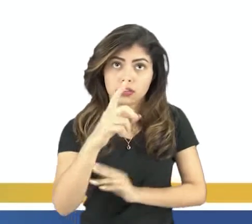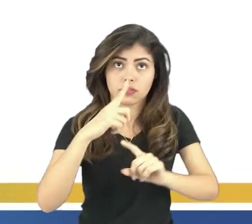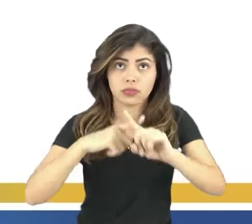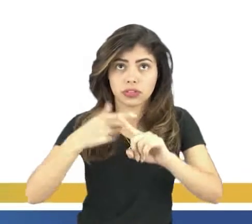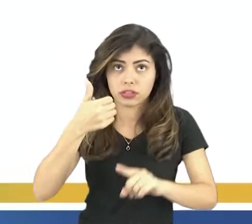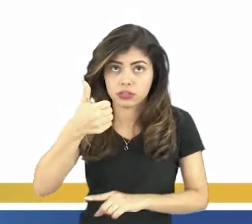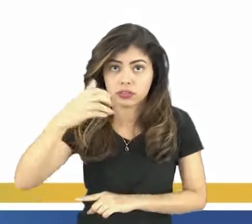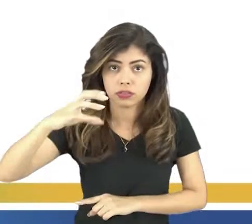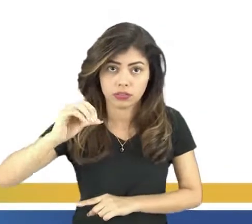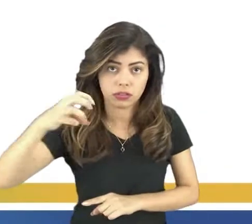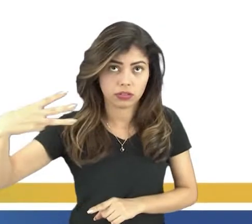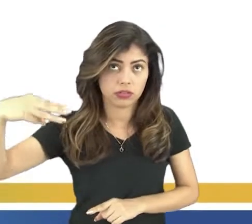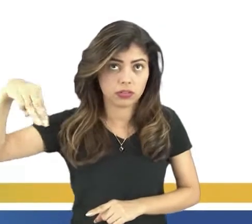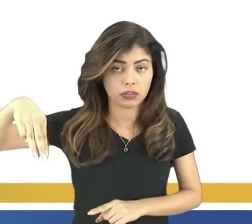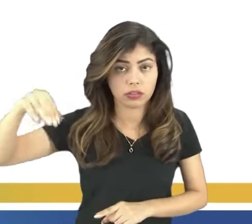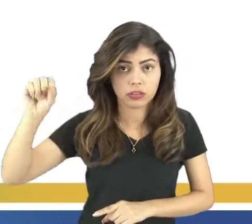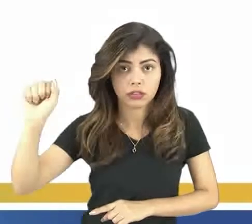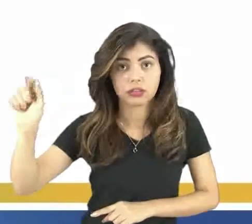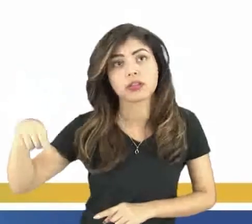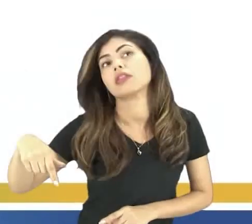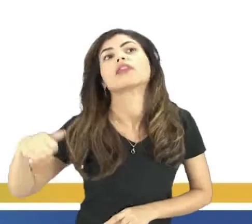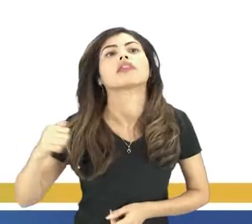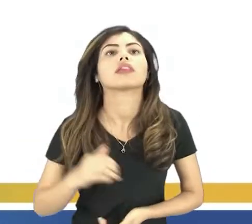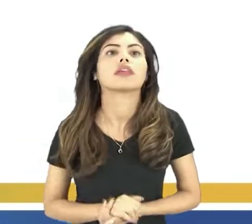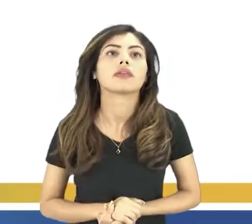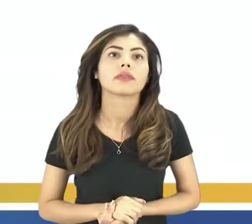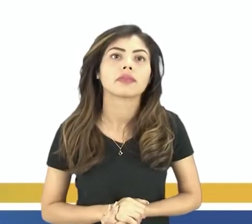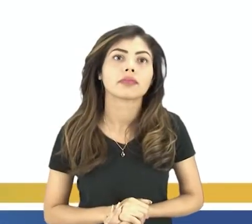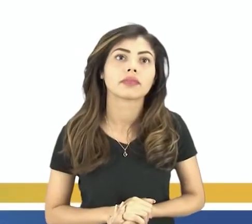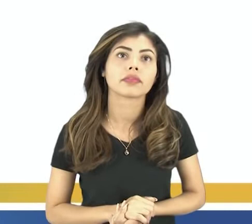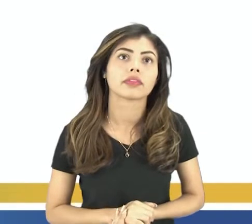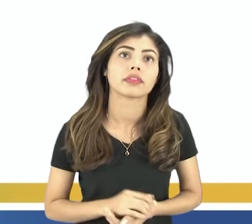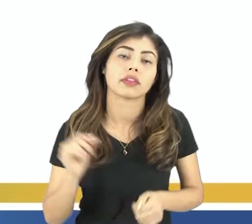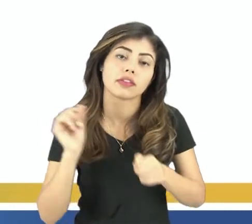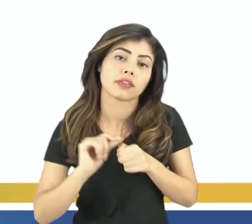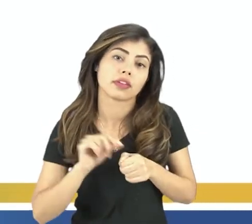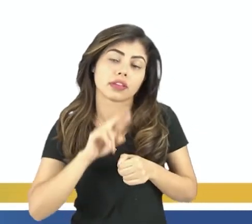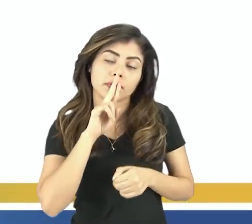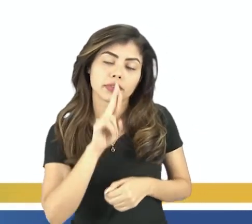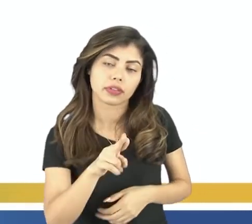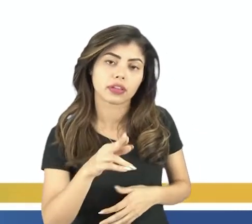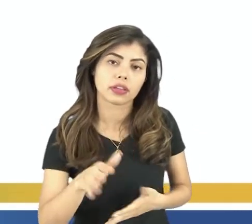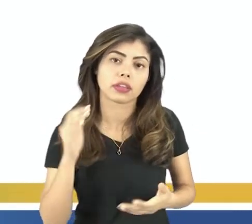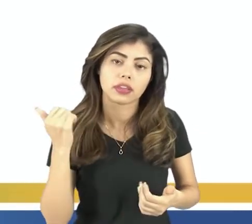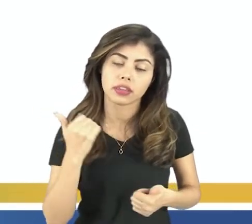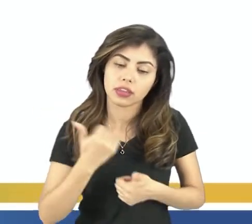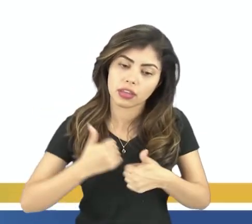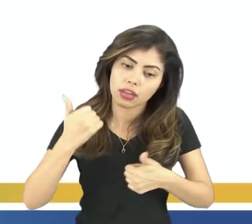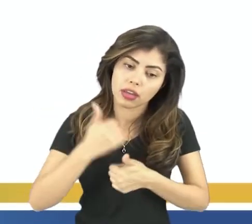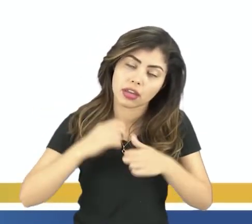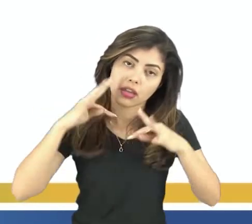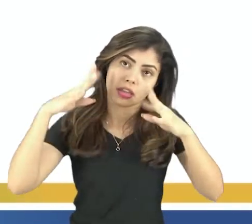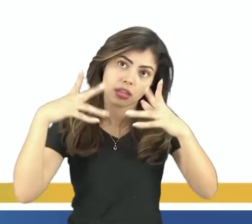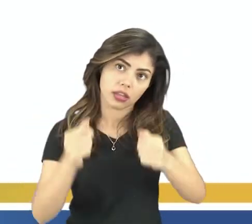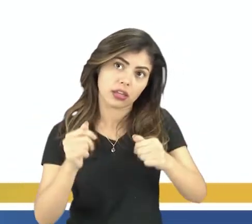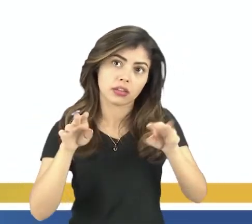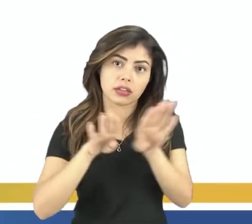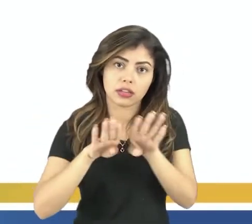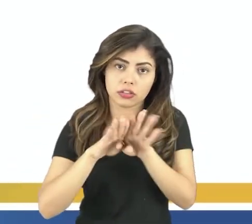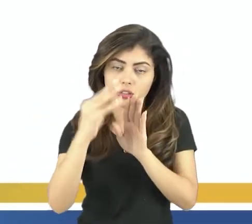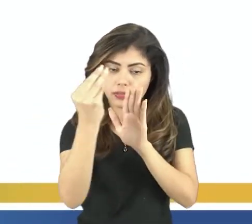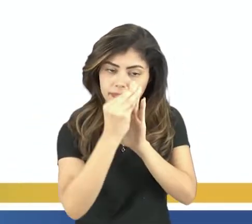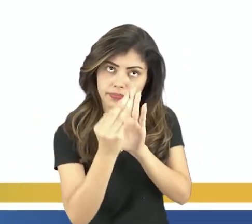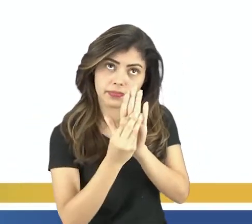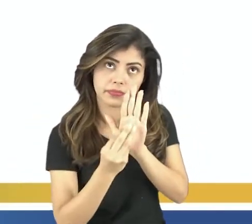vezes 10 elevado a 3. Então, para a gente calcular, aí vamos ter que aplicar toda a equação, temos todos os dados